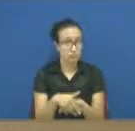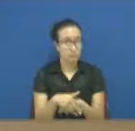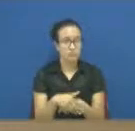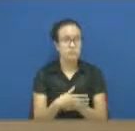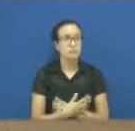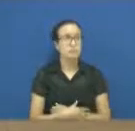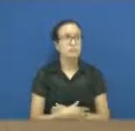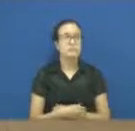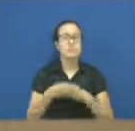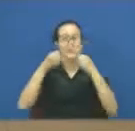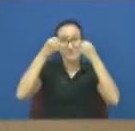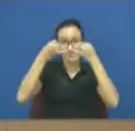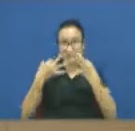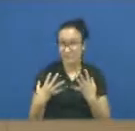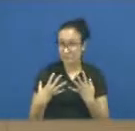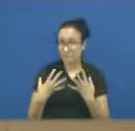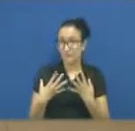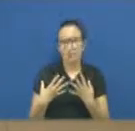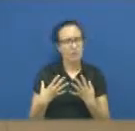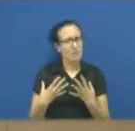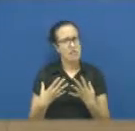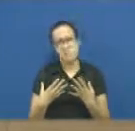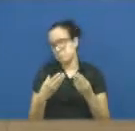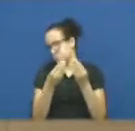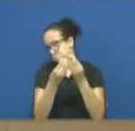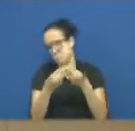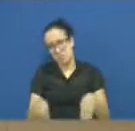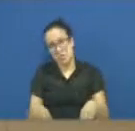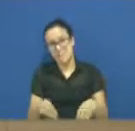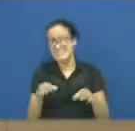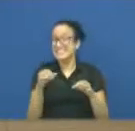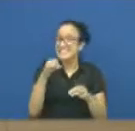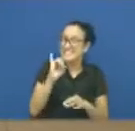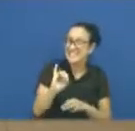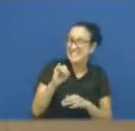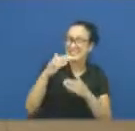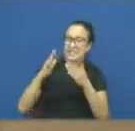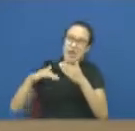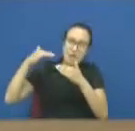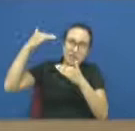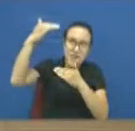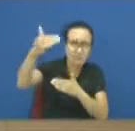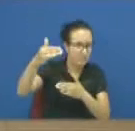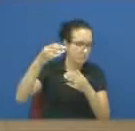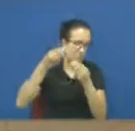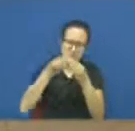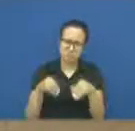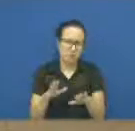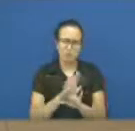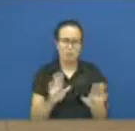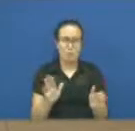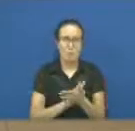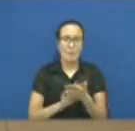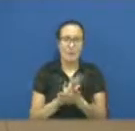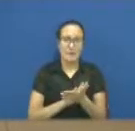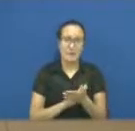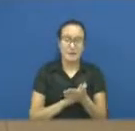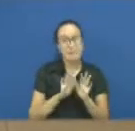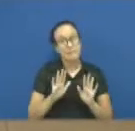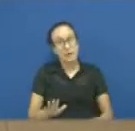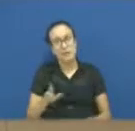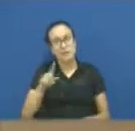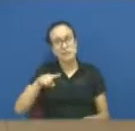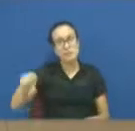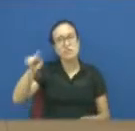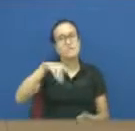para os senhores que não há prejuízo se a apreciação dessa matéria for na próxima segunda-feira. Mas, havendo entendimento do